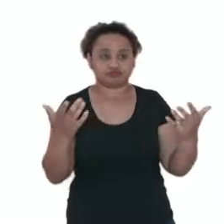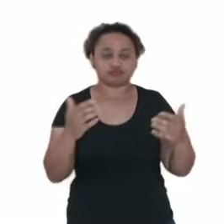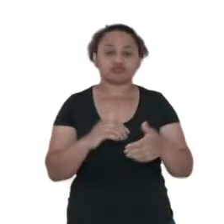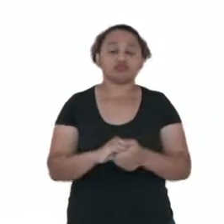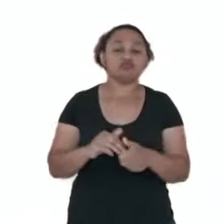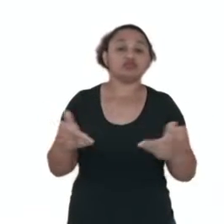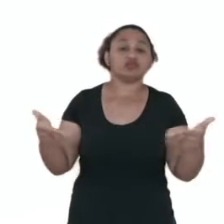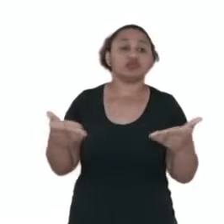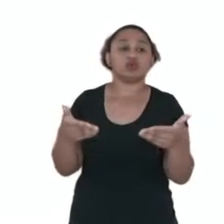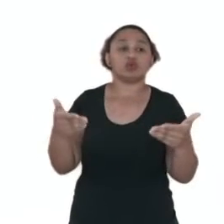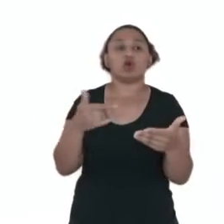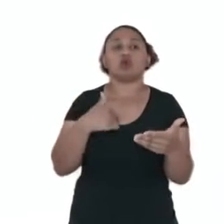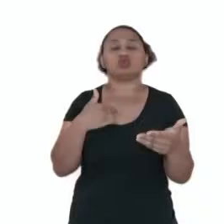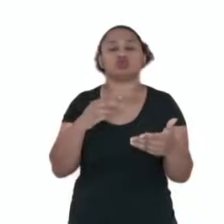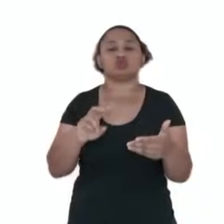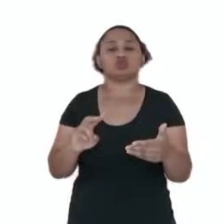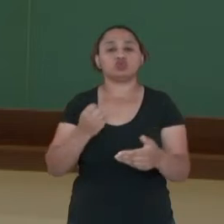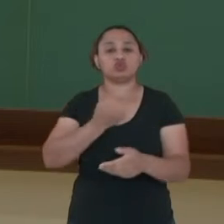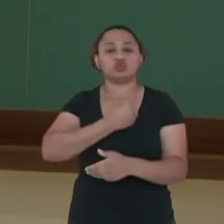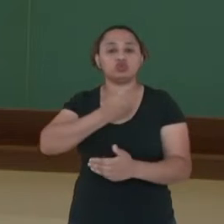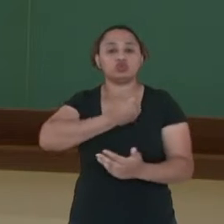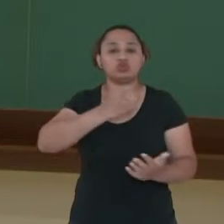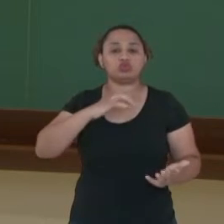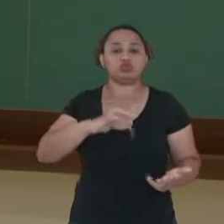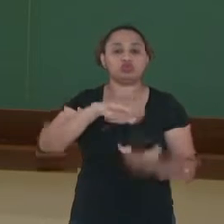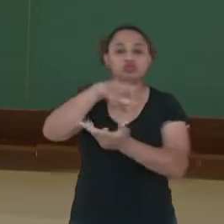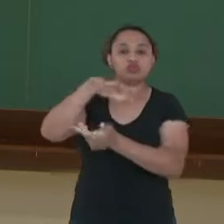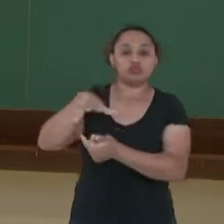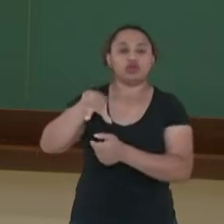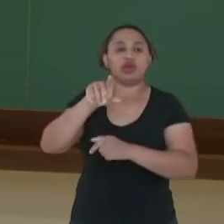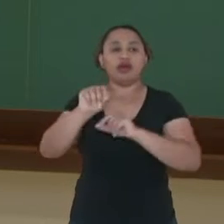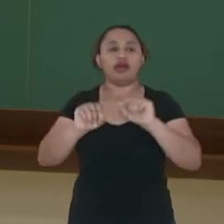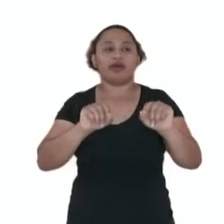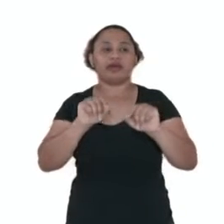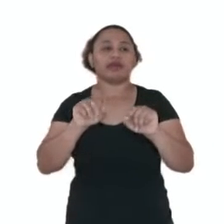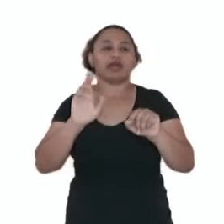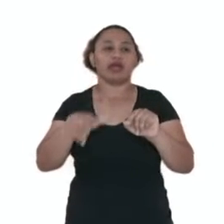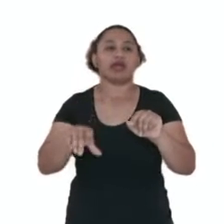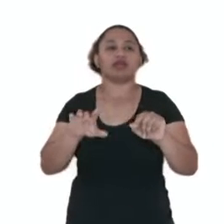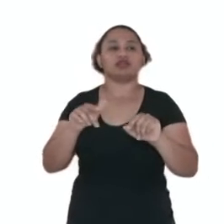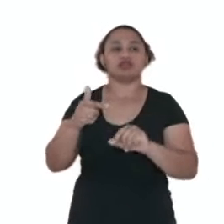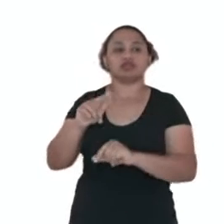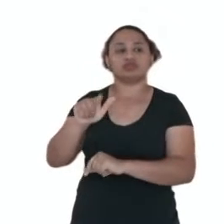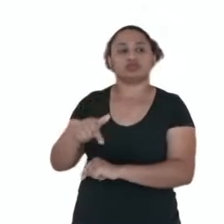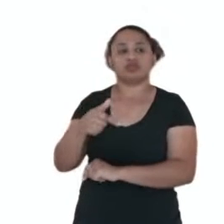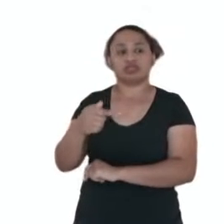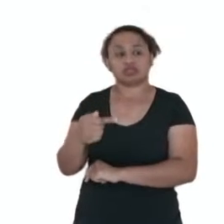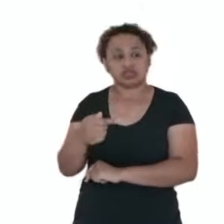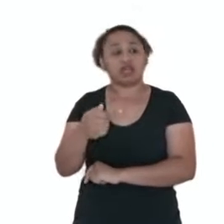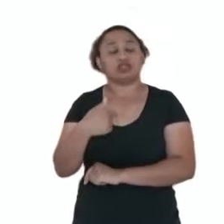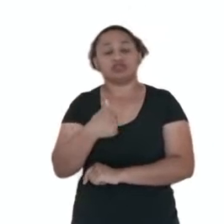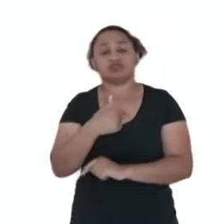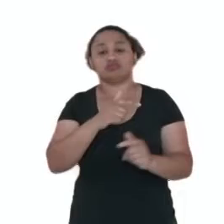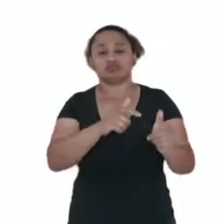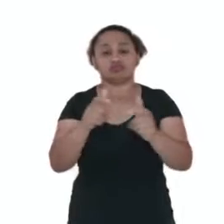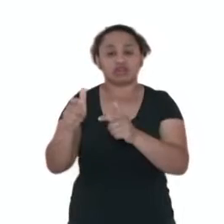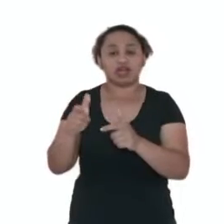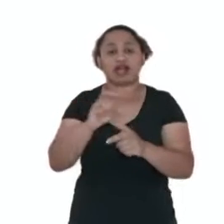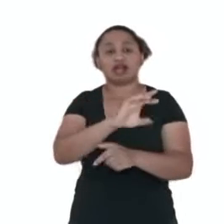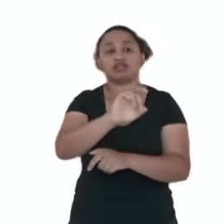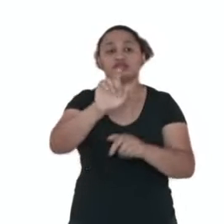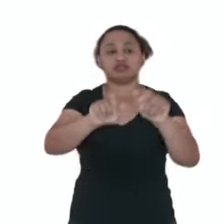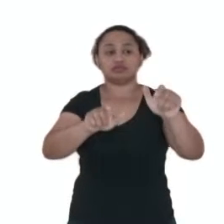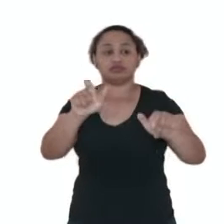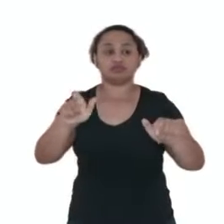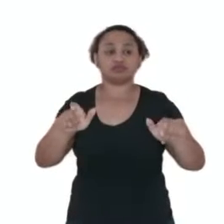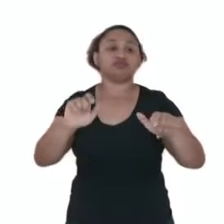Atualmente, a média mundial, aí agora vamos falar no nível de mundo, né, da pegada ecológica é de 2,7 hectares globais por pessoa,